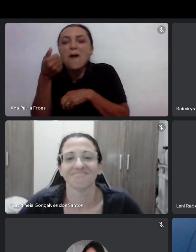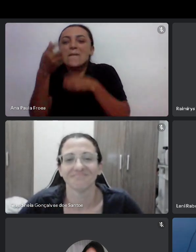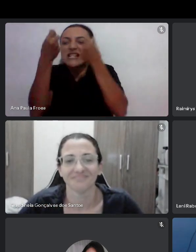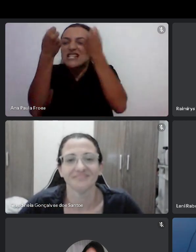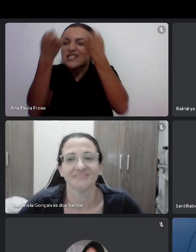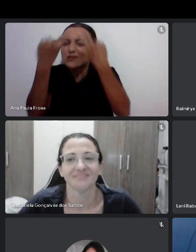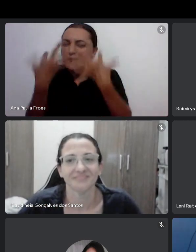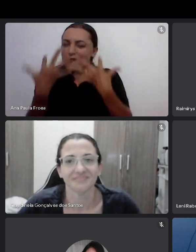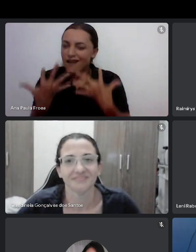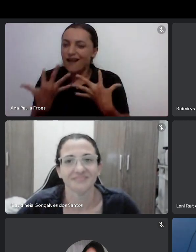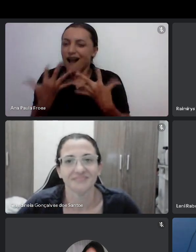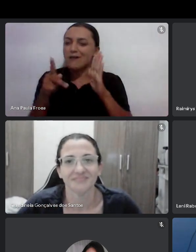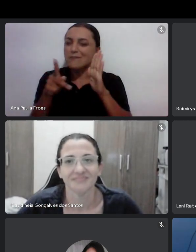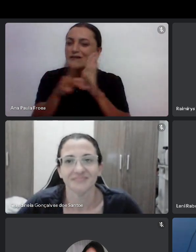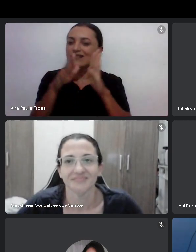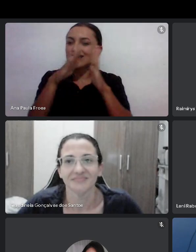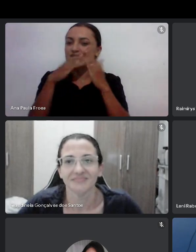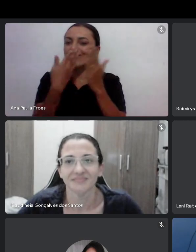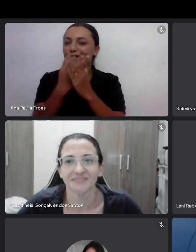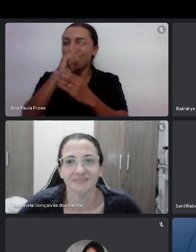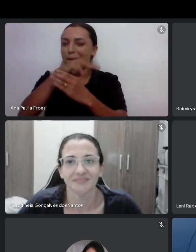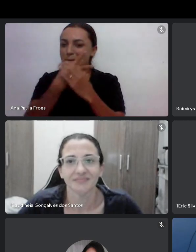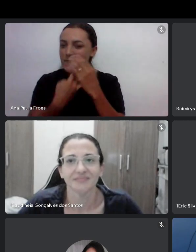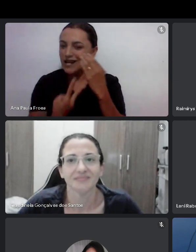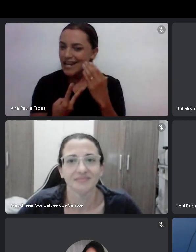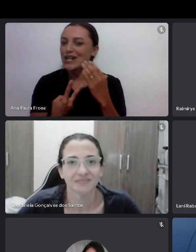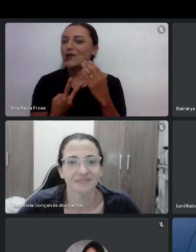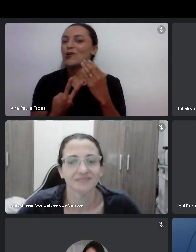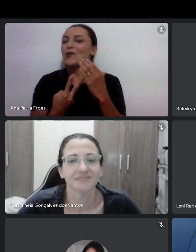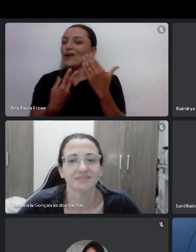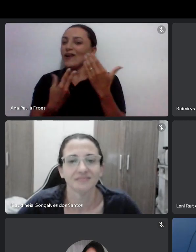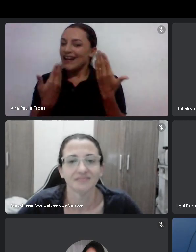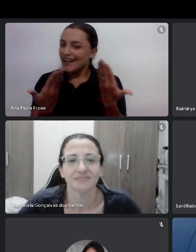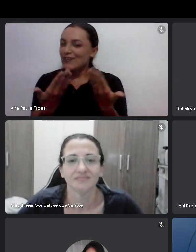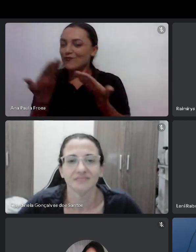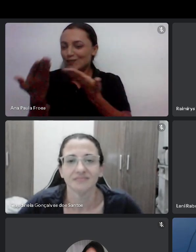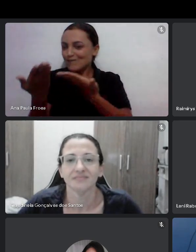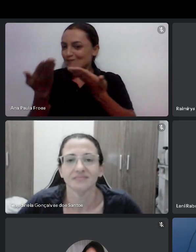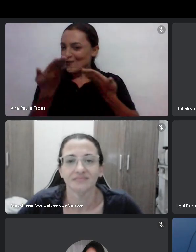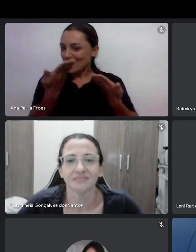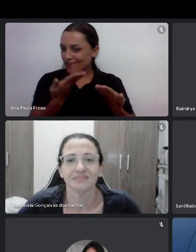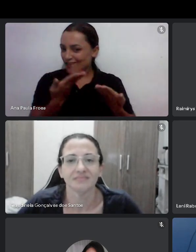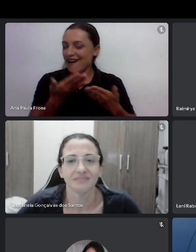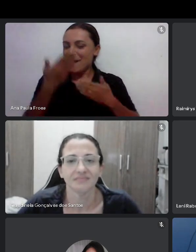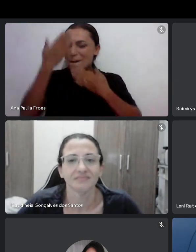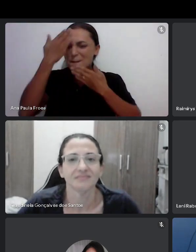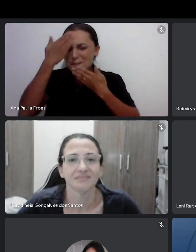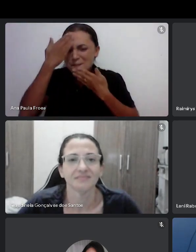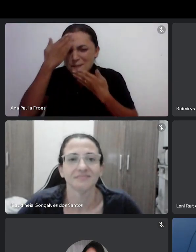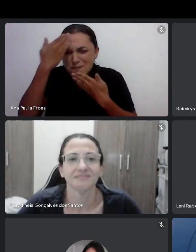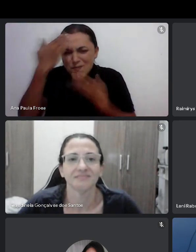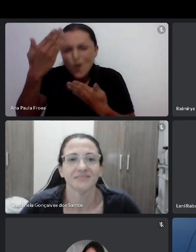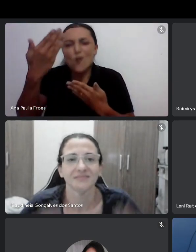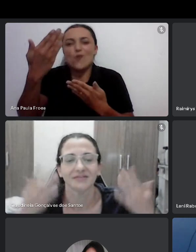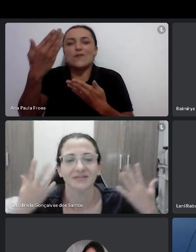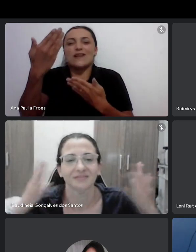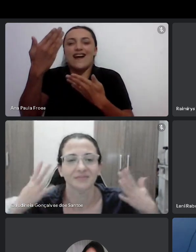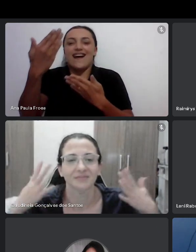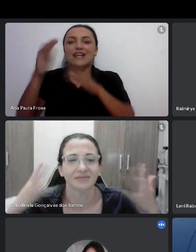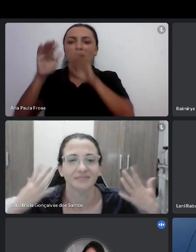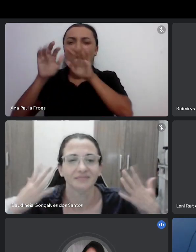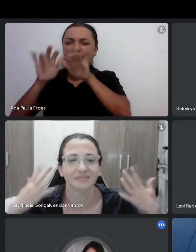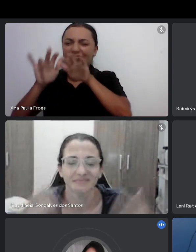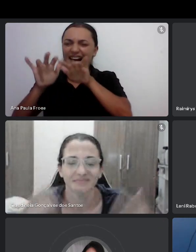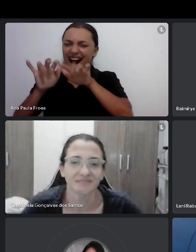educação bilíngue em breve e você será convidada, viu? Muito obrigada. O chat está enchendo aqui de mensagens